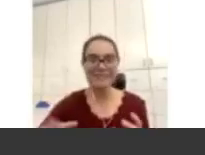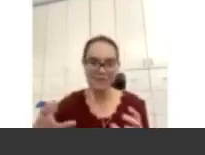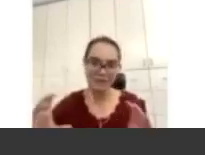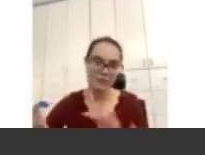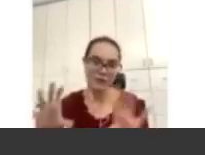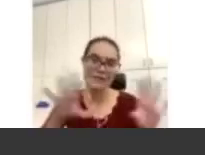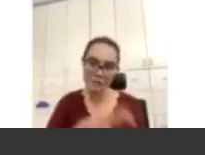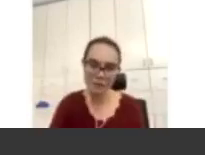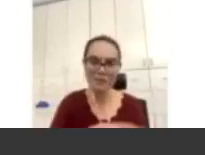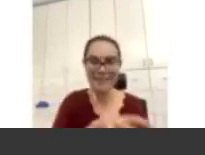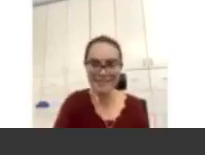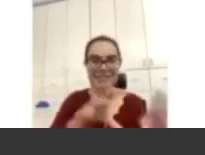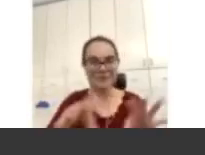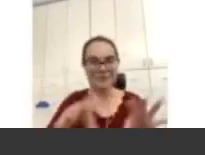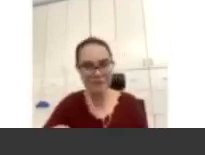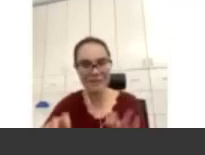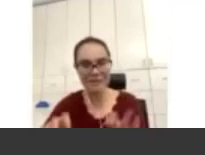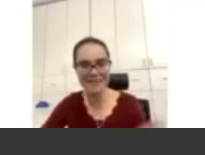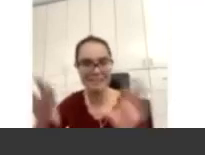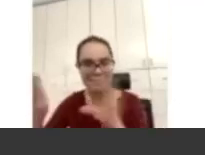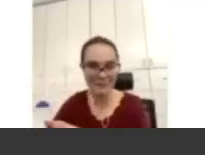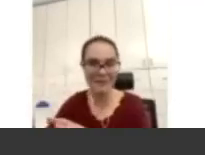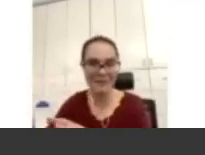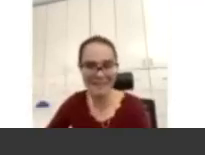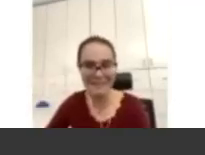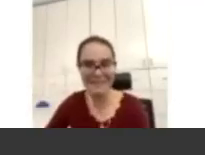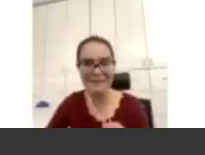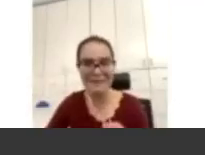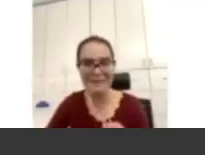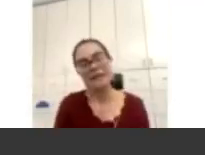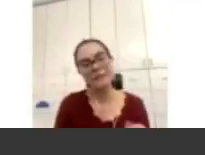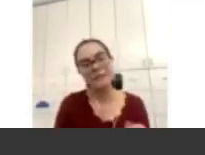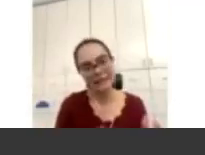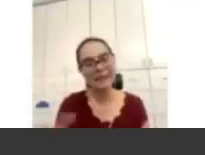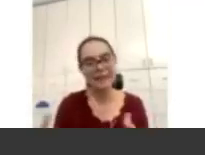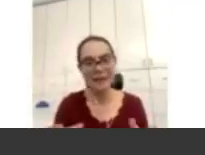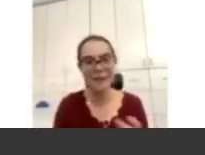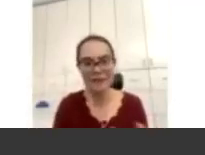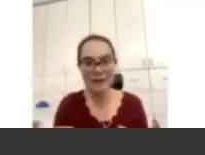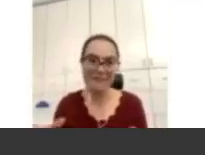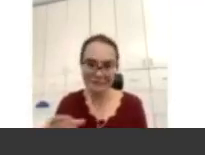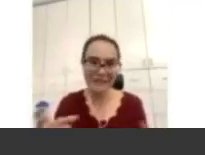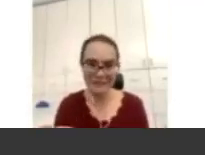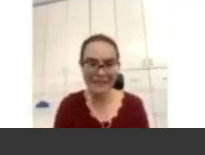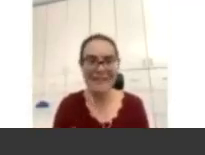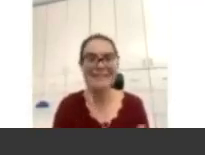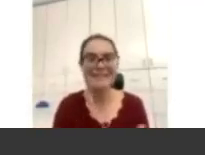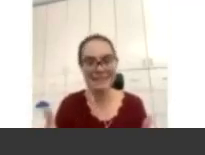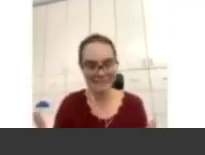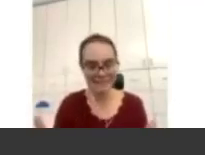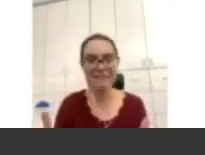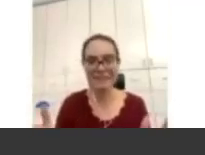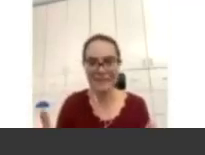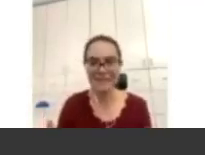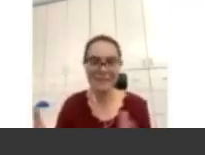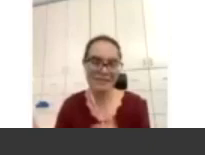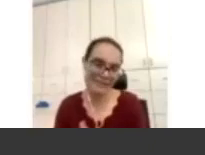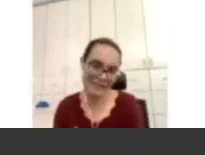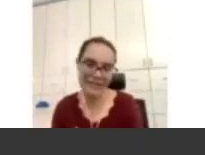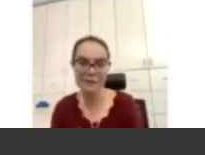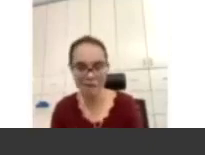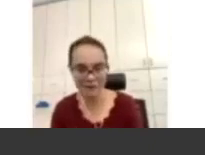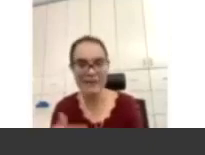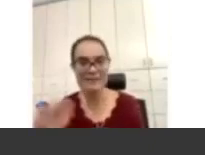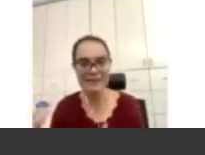retroduzida. A gente fez em português e traduziu para inglês e mandou para eles, para que realmente verificar se essa versão vai ser a